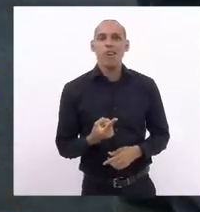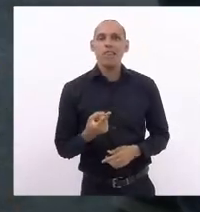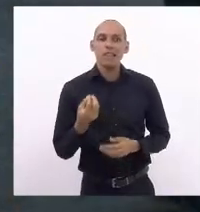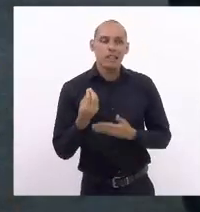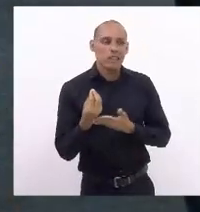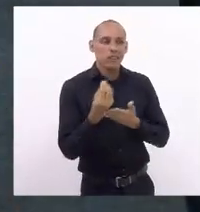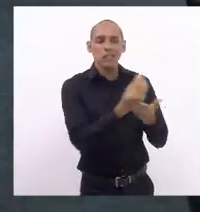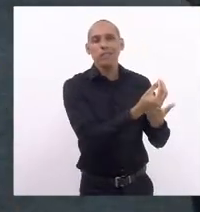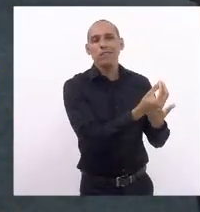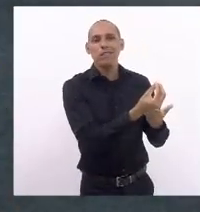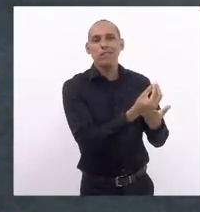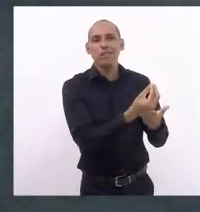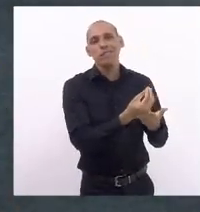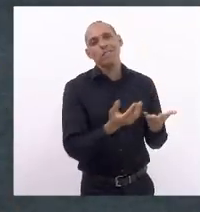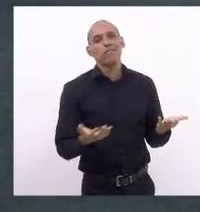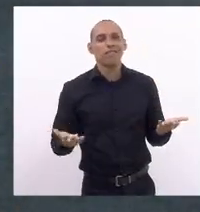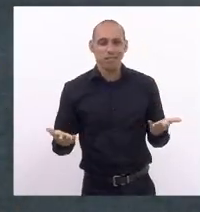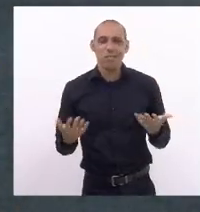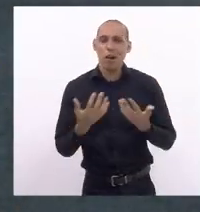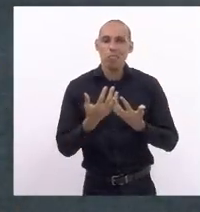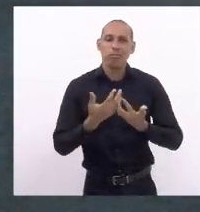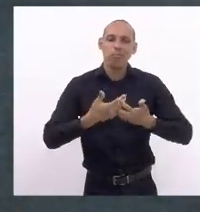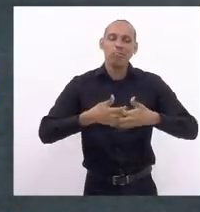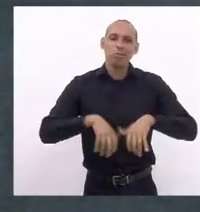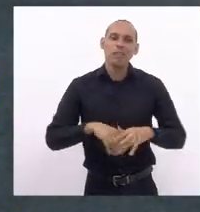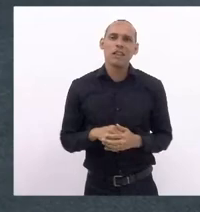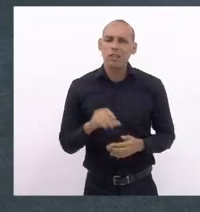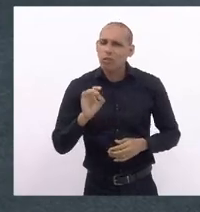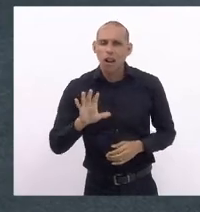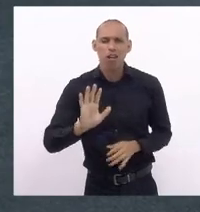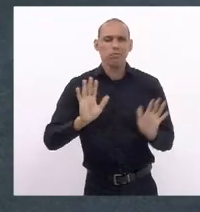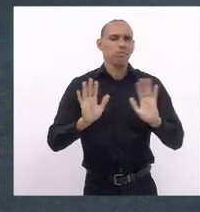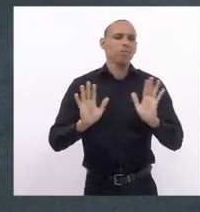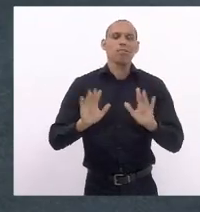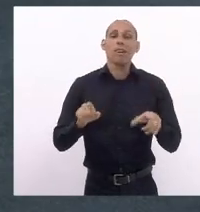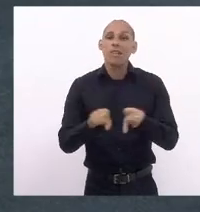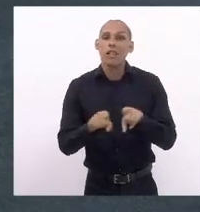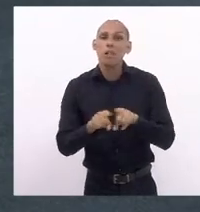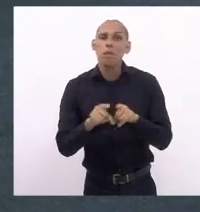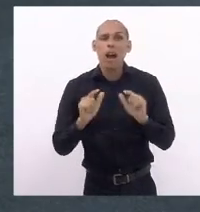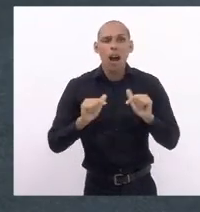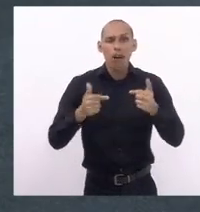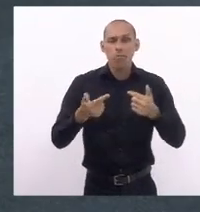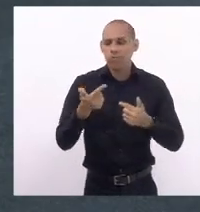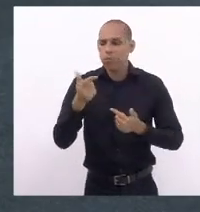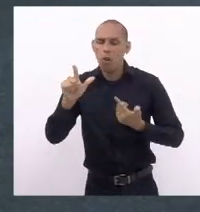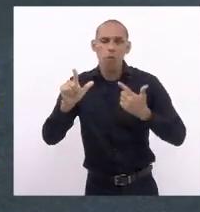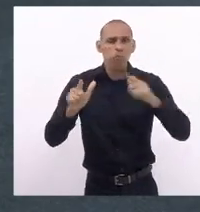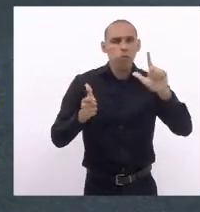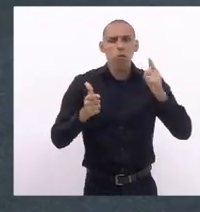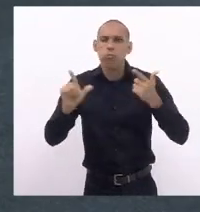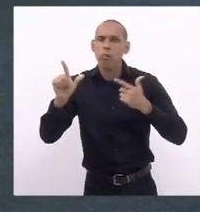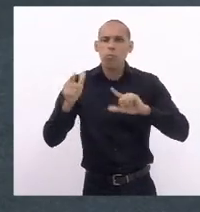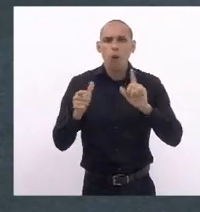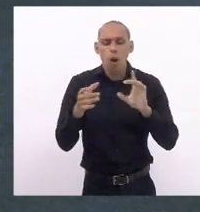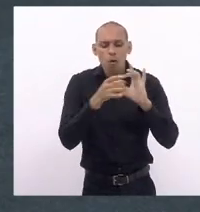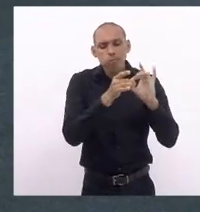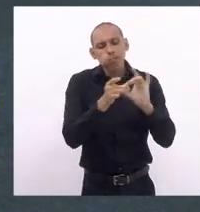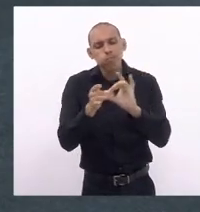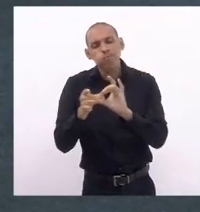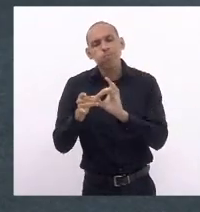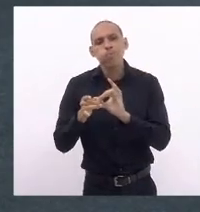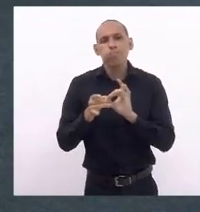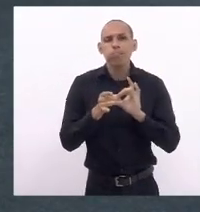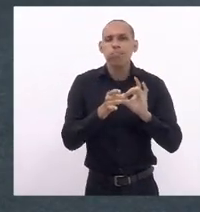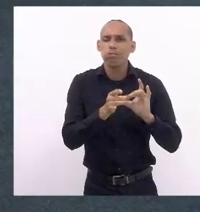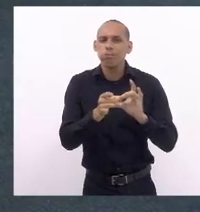conceder a Petrópolis. E não só isso, várias ações que coadunam